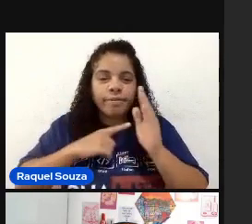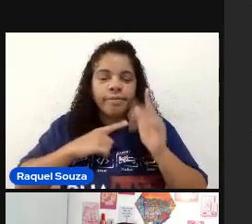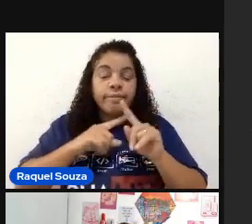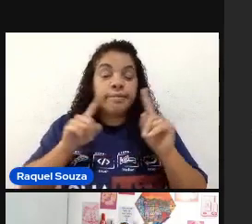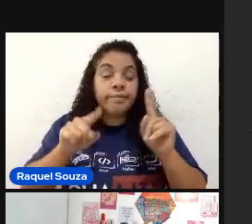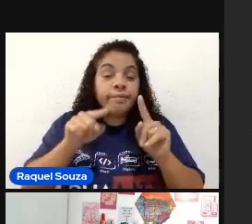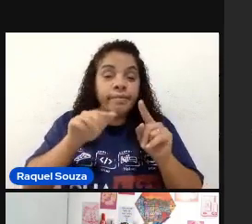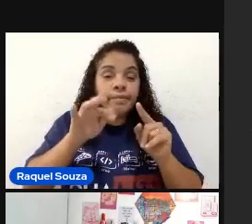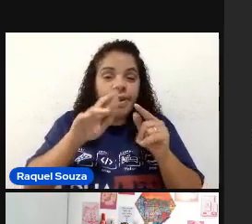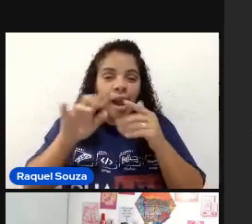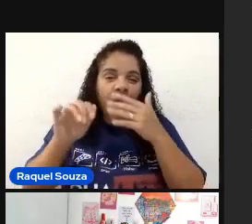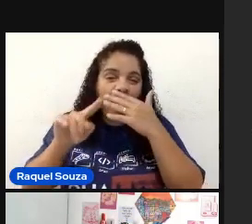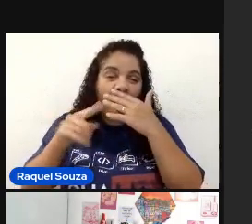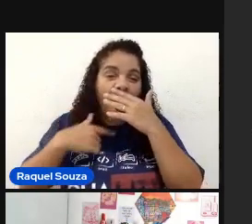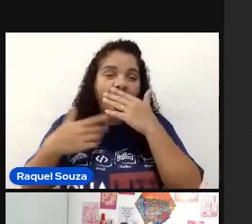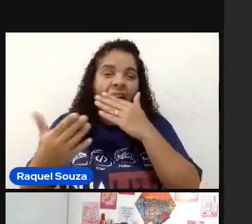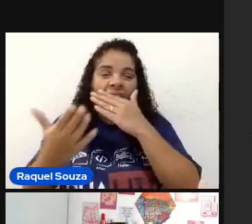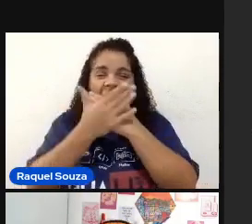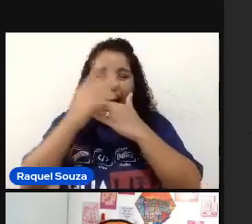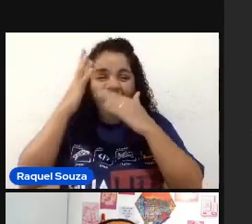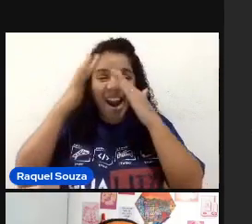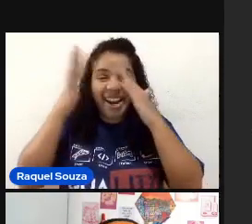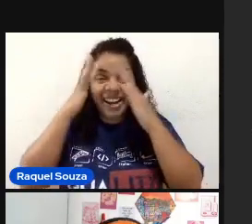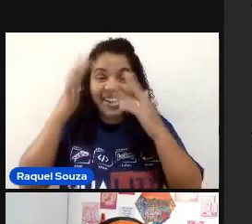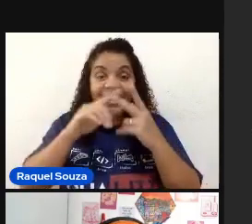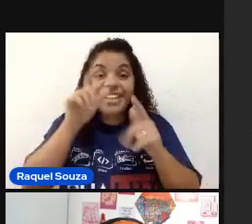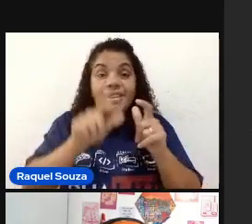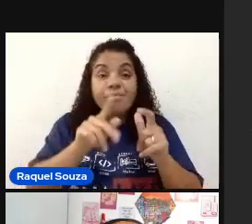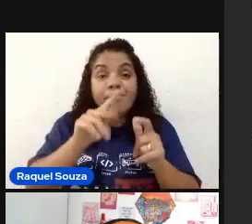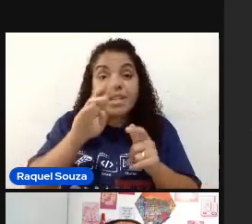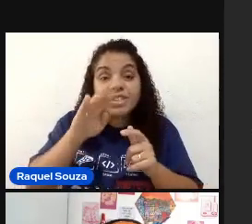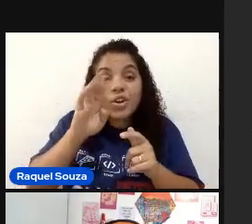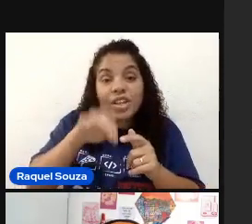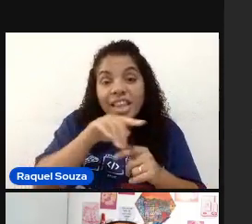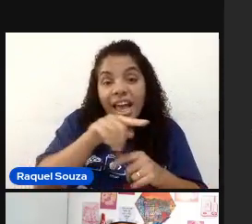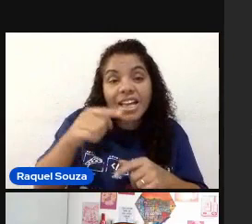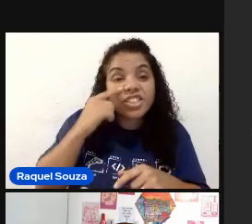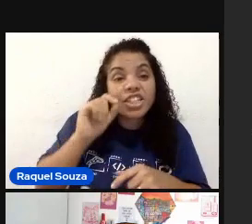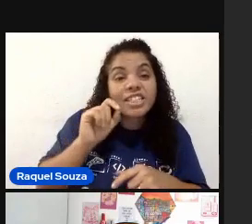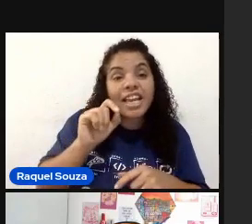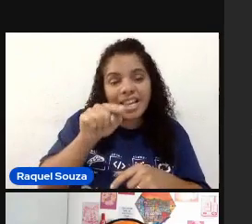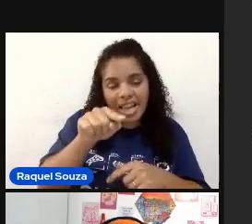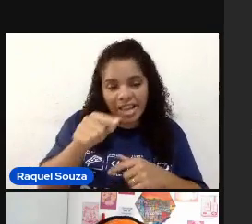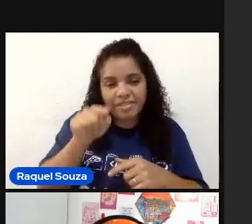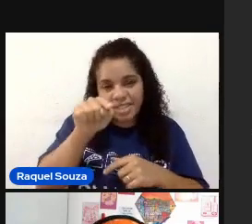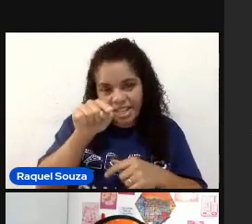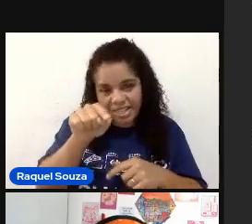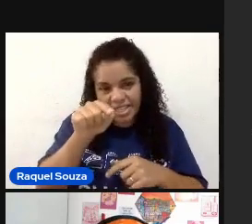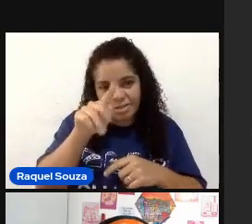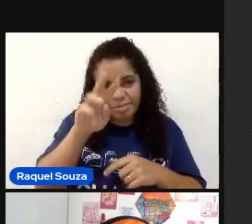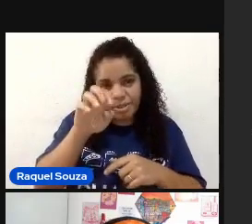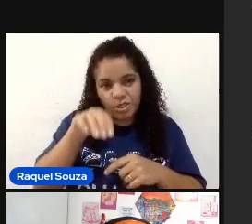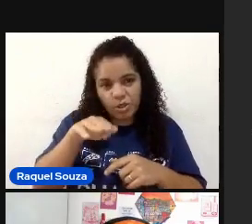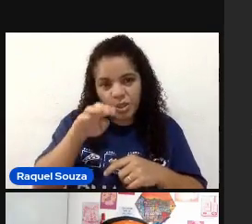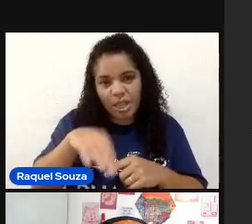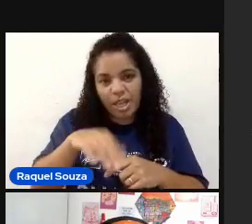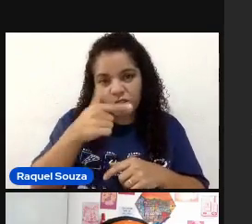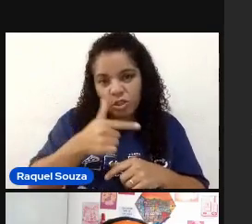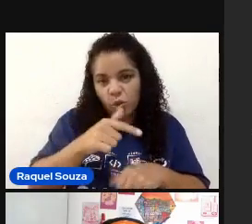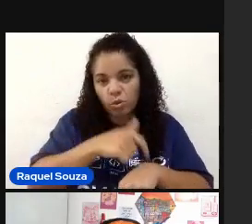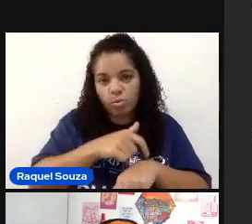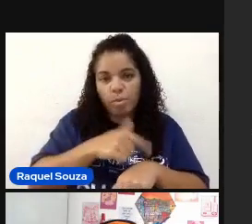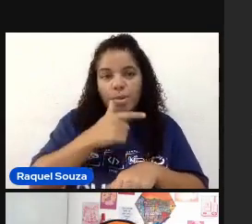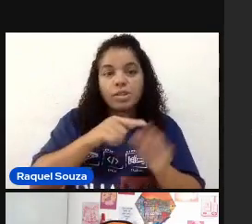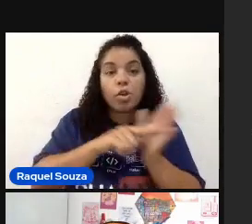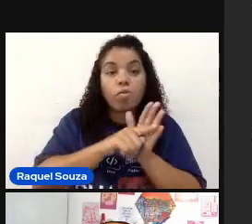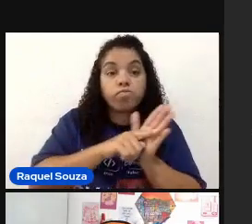uma ferramenta que ele nos ajuda a imaginar o personagem. Ou seja, o personagem aqui, nesse segundo momento, uma vez que eu investiguei o